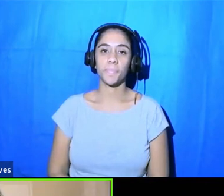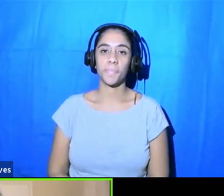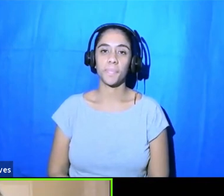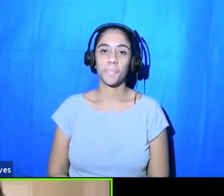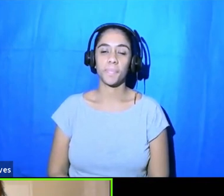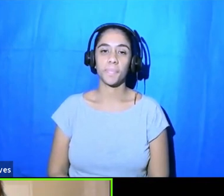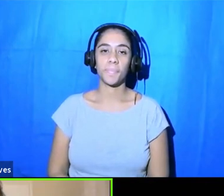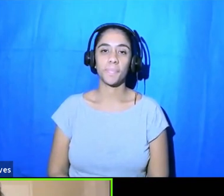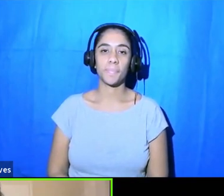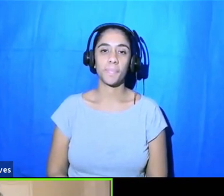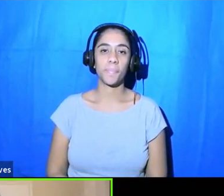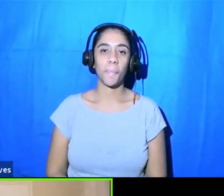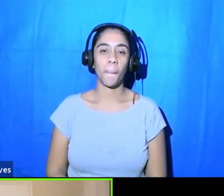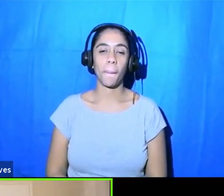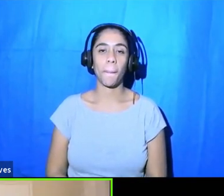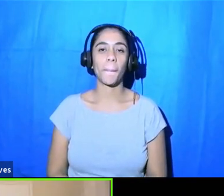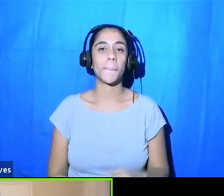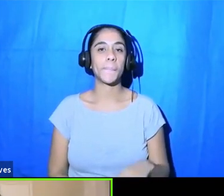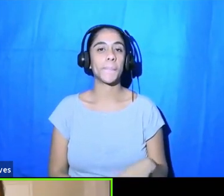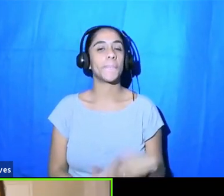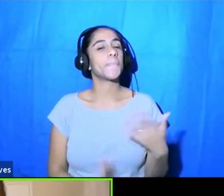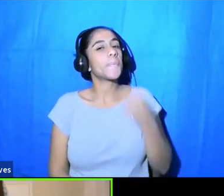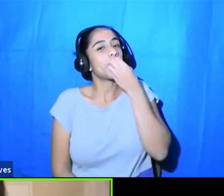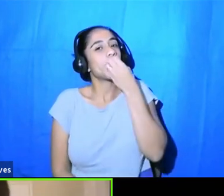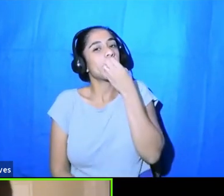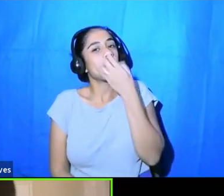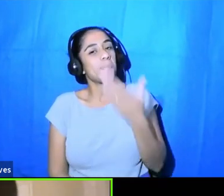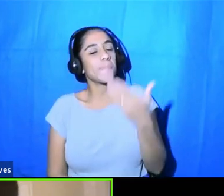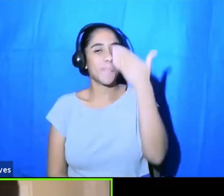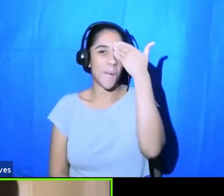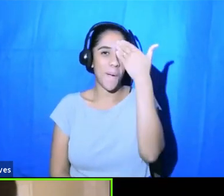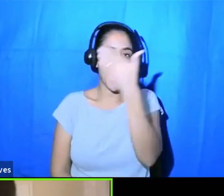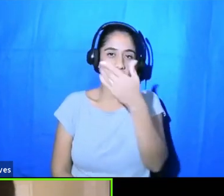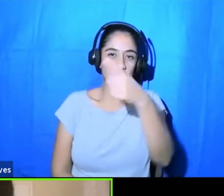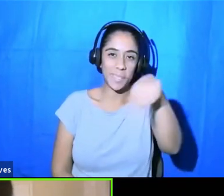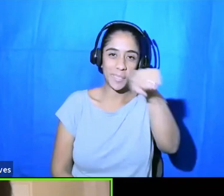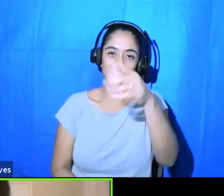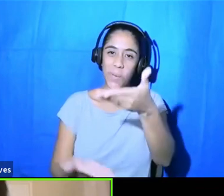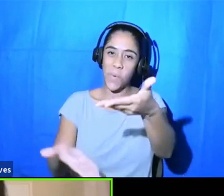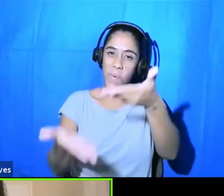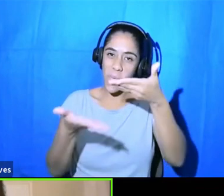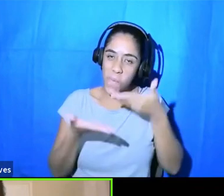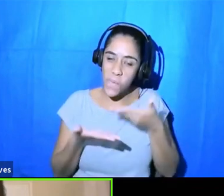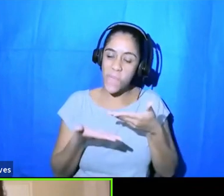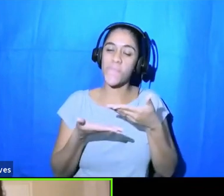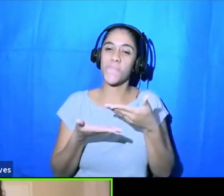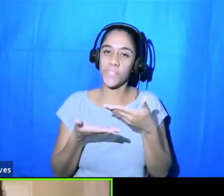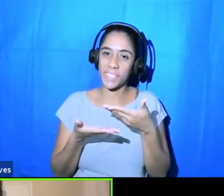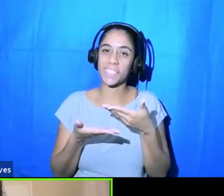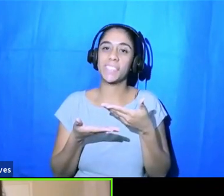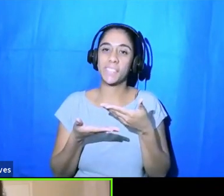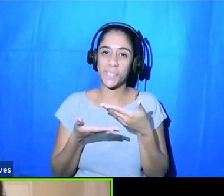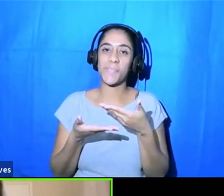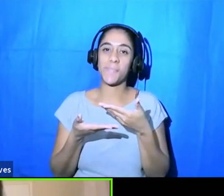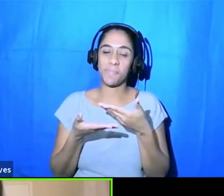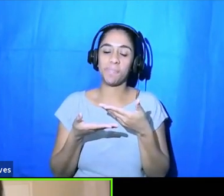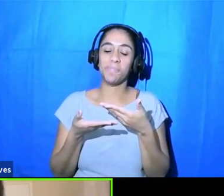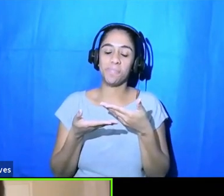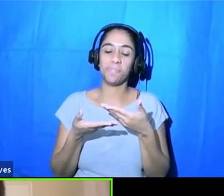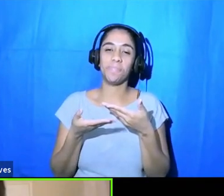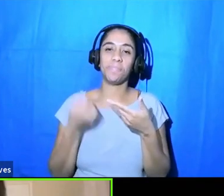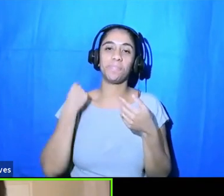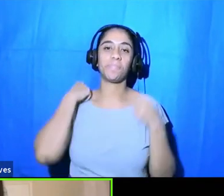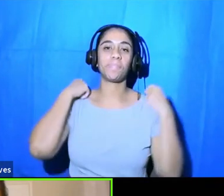Muito obrigada pela convicção, por convocarnos a ser parte de esta instância.